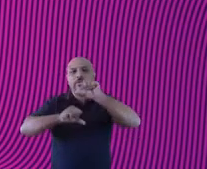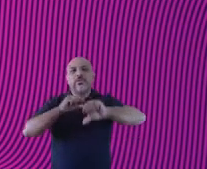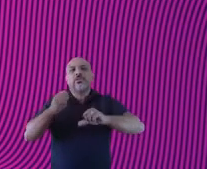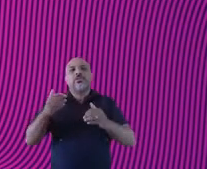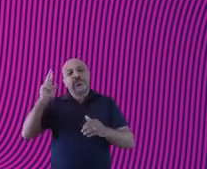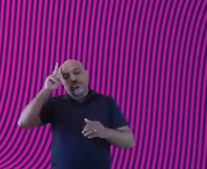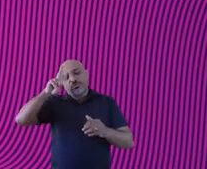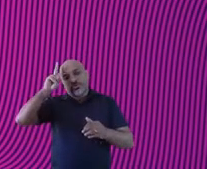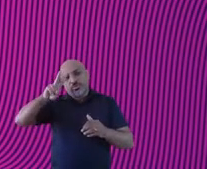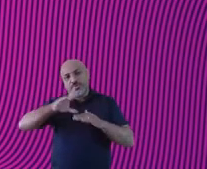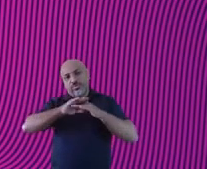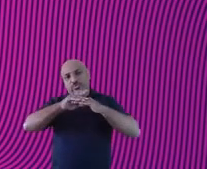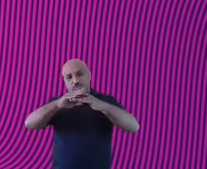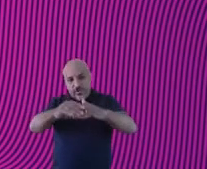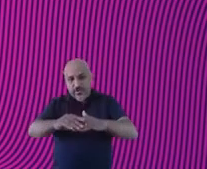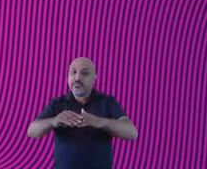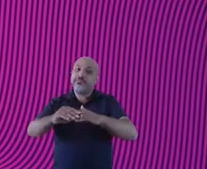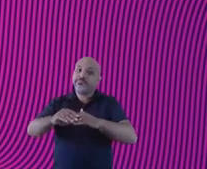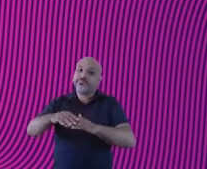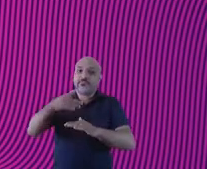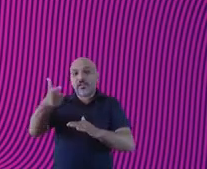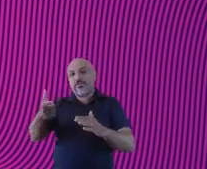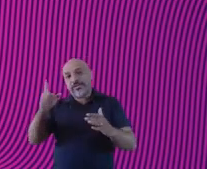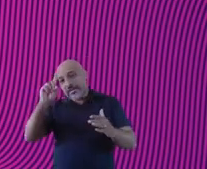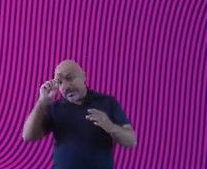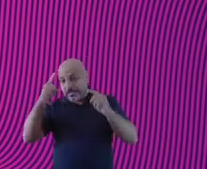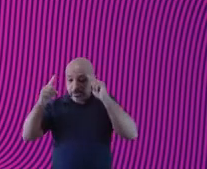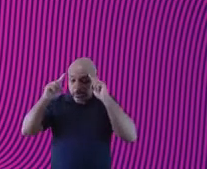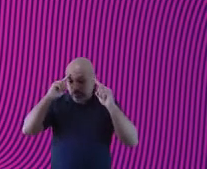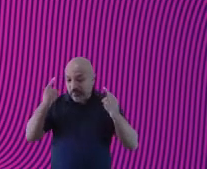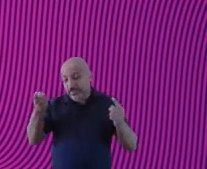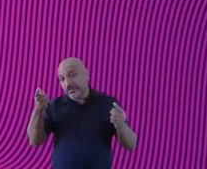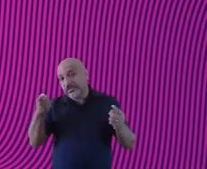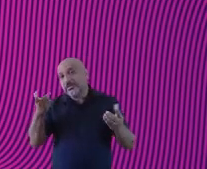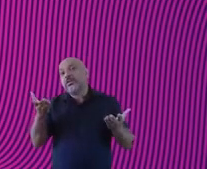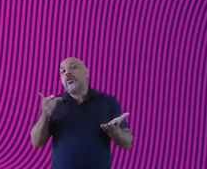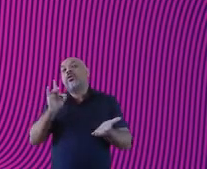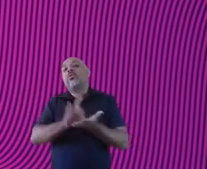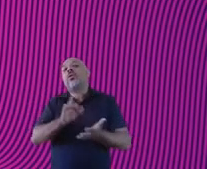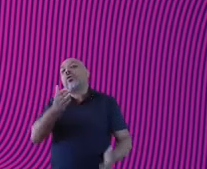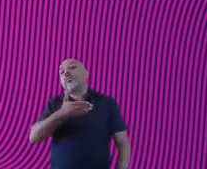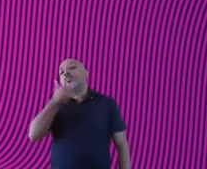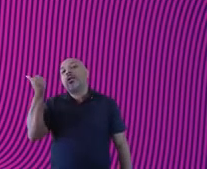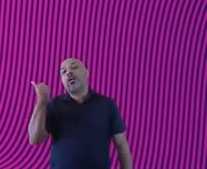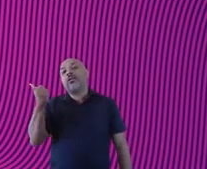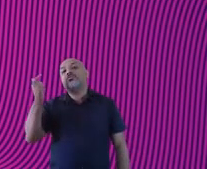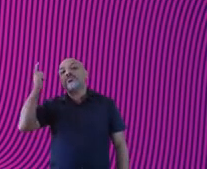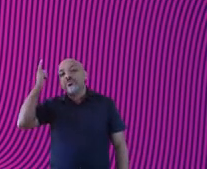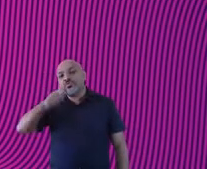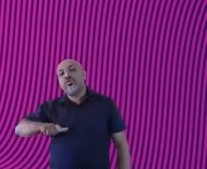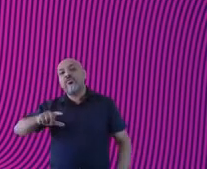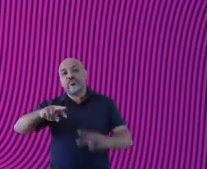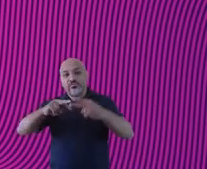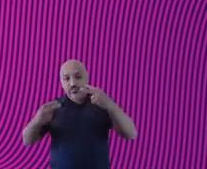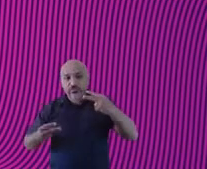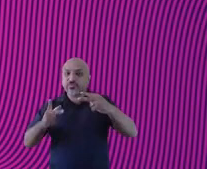prognóstico, e aí a gente fica na dúvida se de fato o que é melhor, né? Se é retransplantar ou se é utilizar um novo tratamento